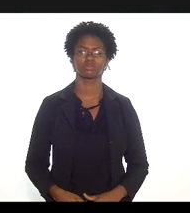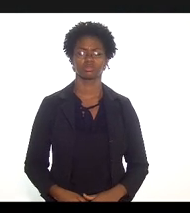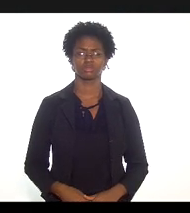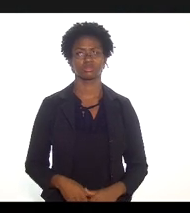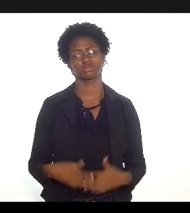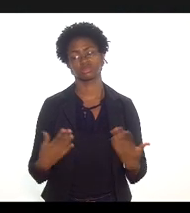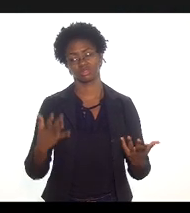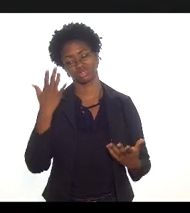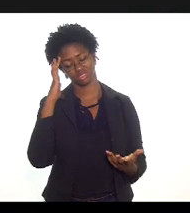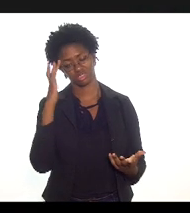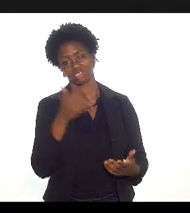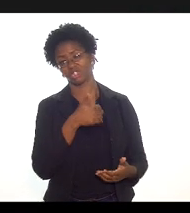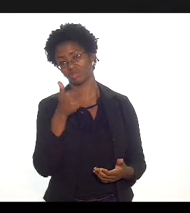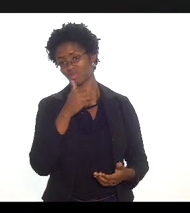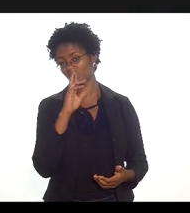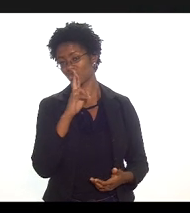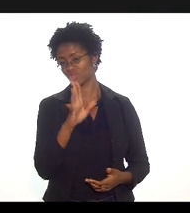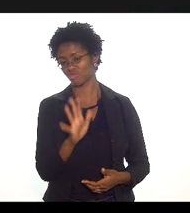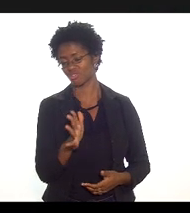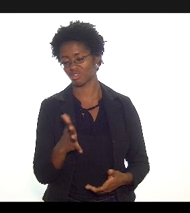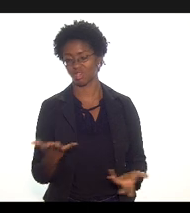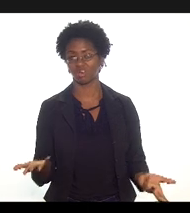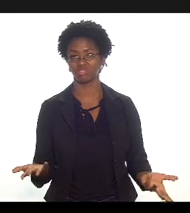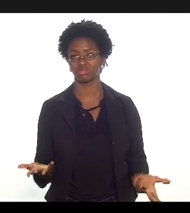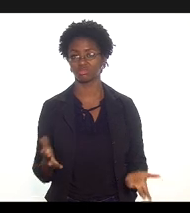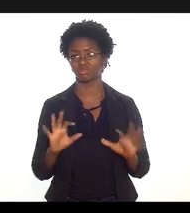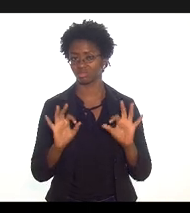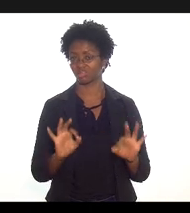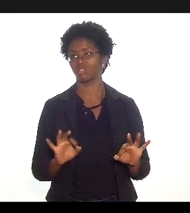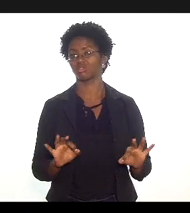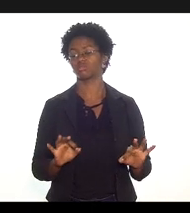Acho que essa primeira está respondida.